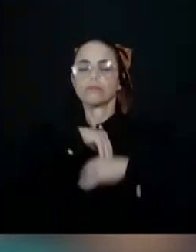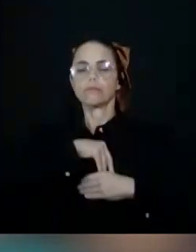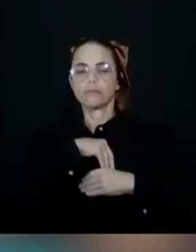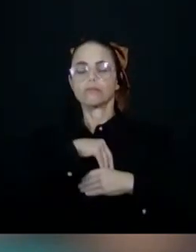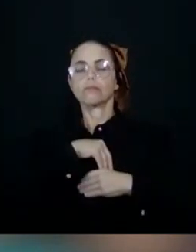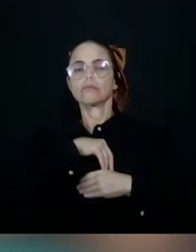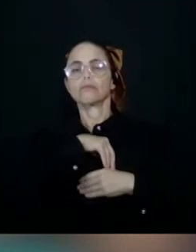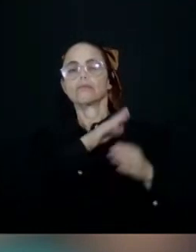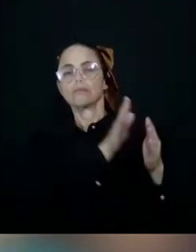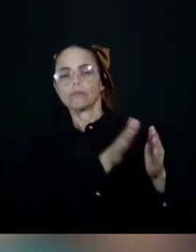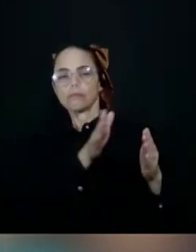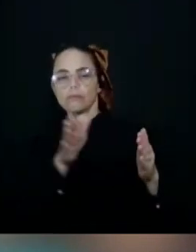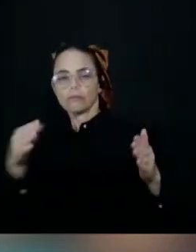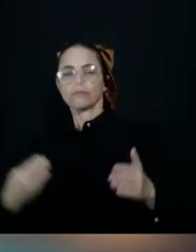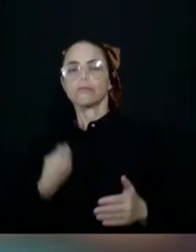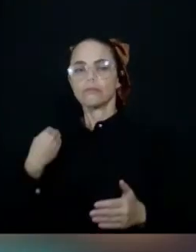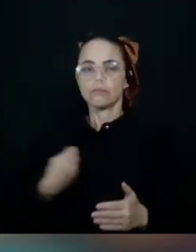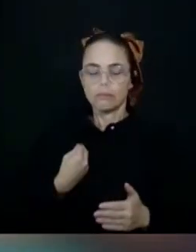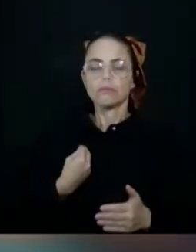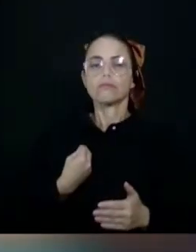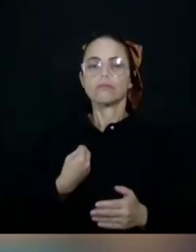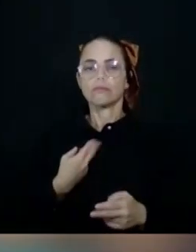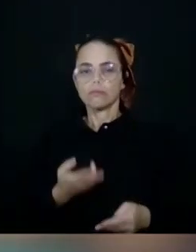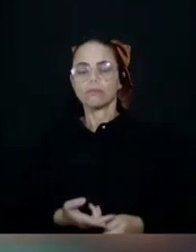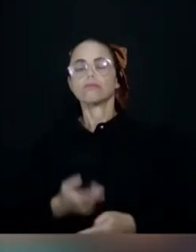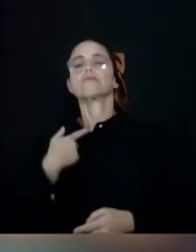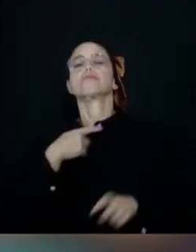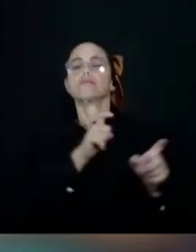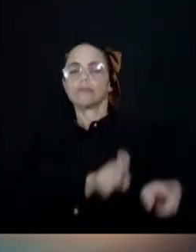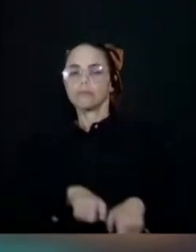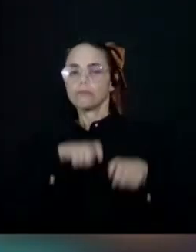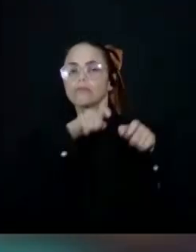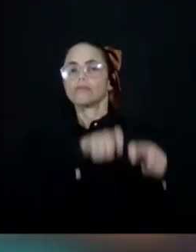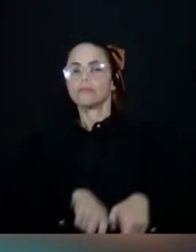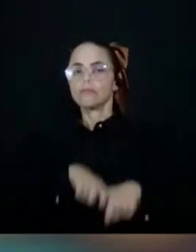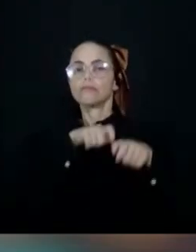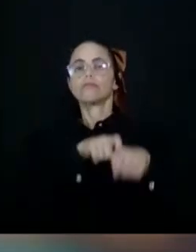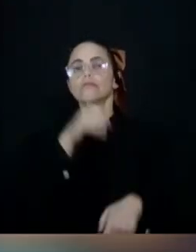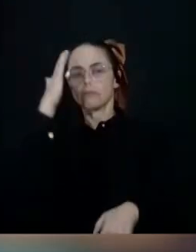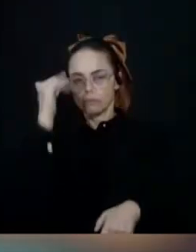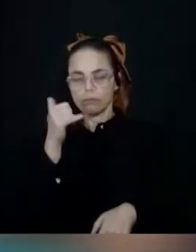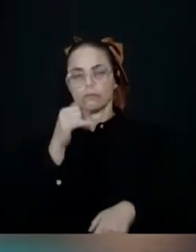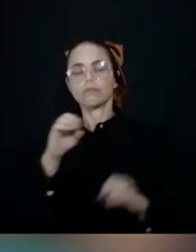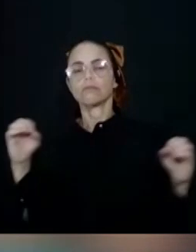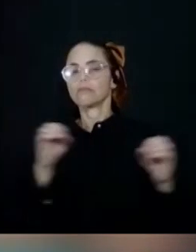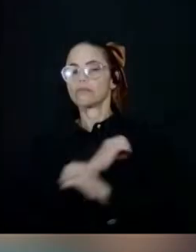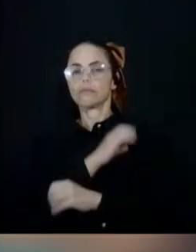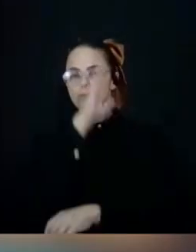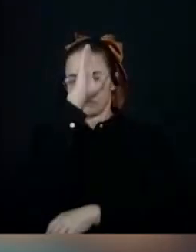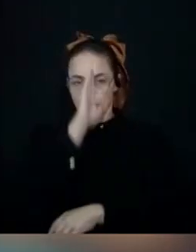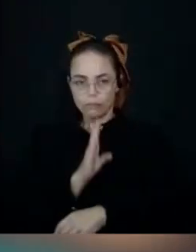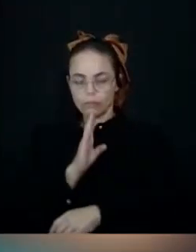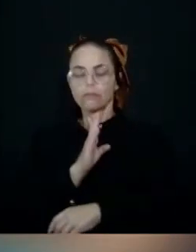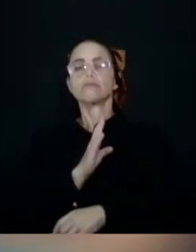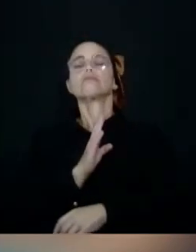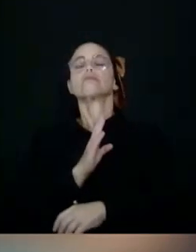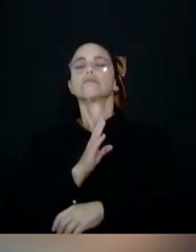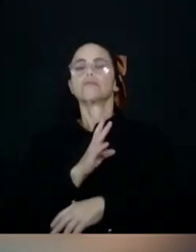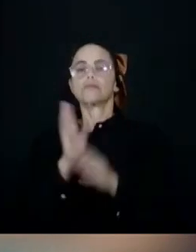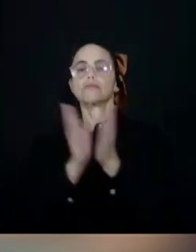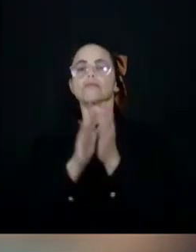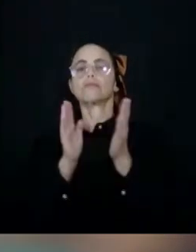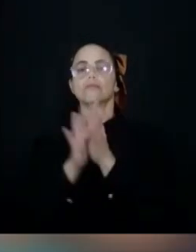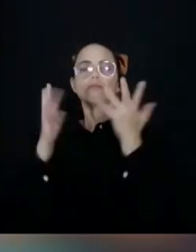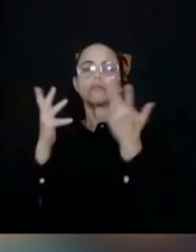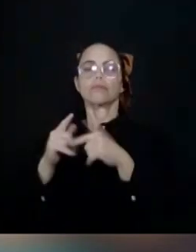da vida, essa marca do campo, a marca de quem sabe que nada vem de graça e que o respeito se conquista